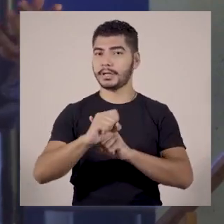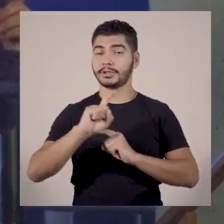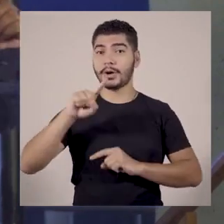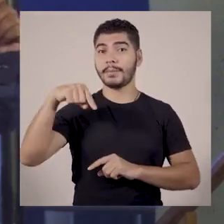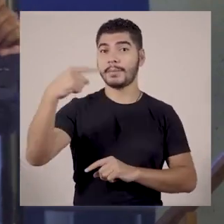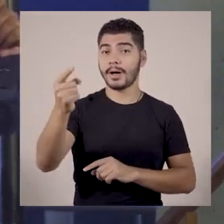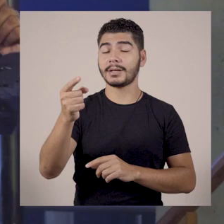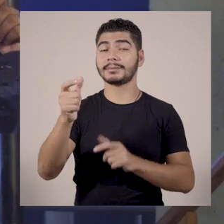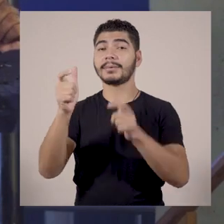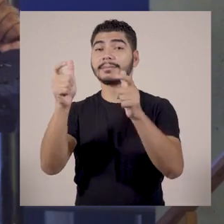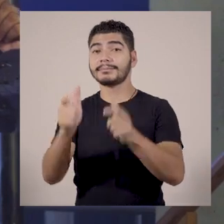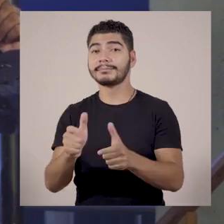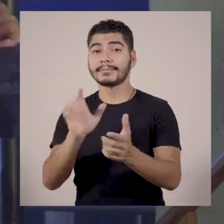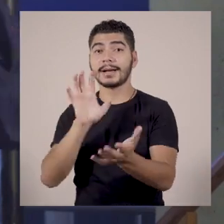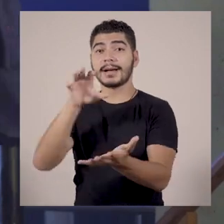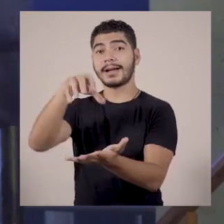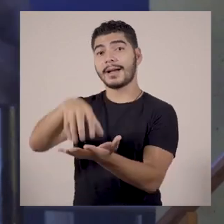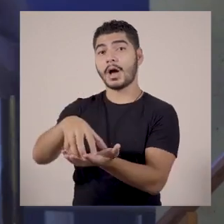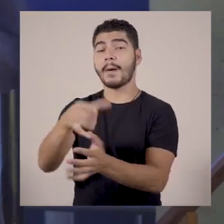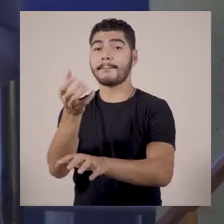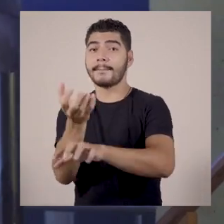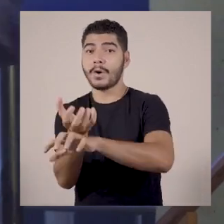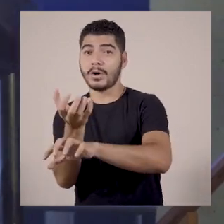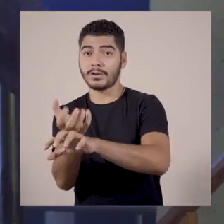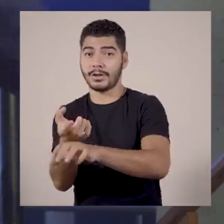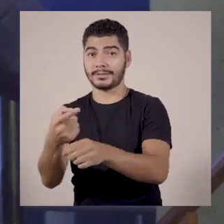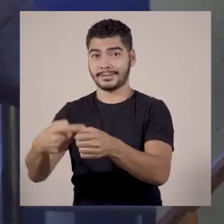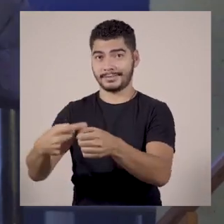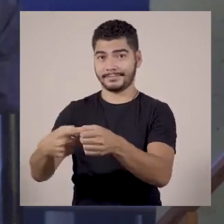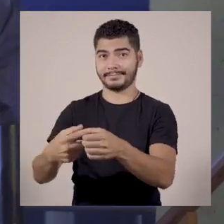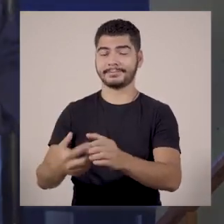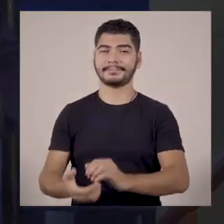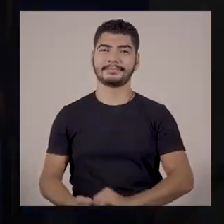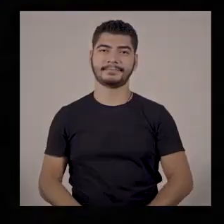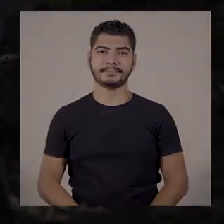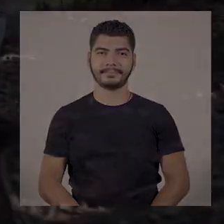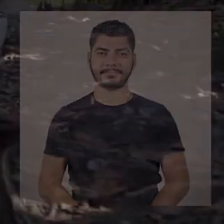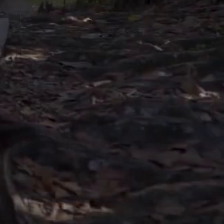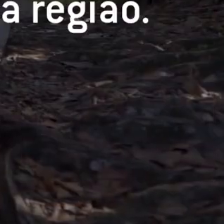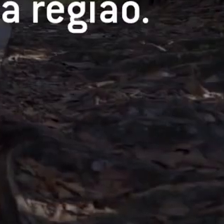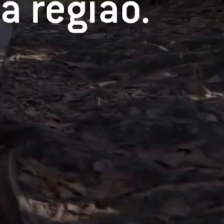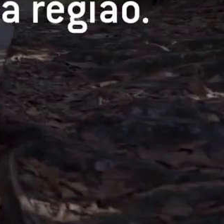da sociedade. Próxima parada, Estação Brodowski!